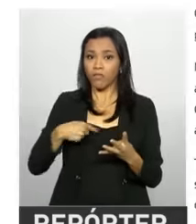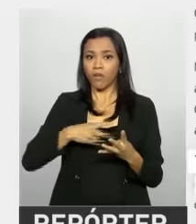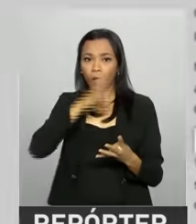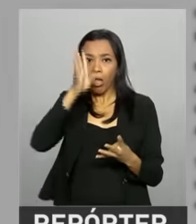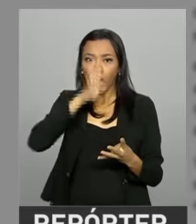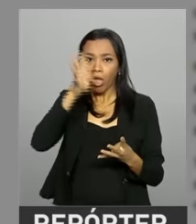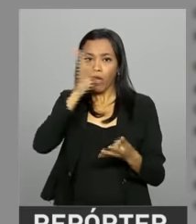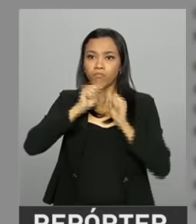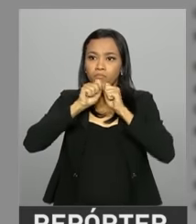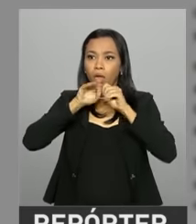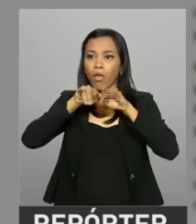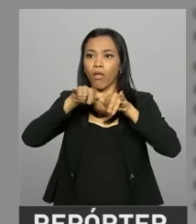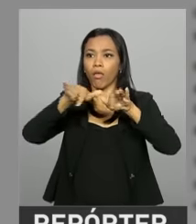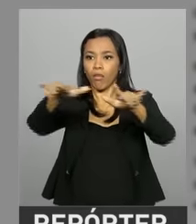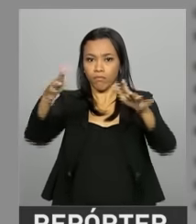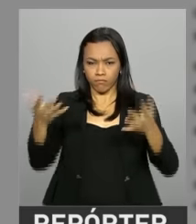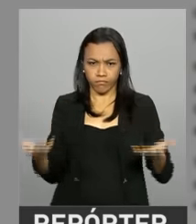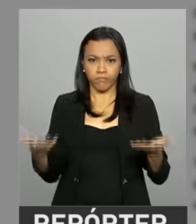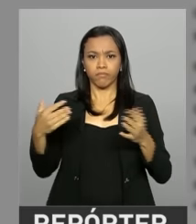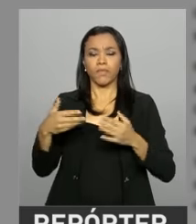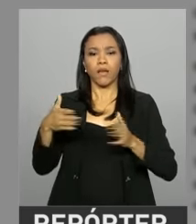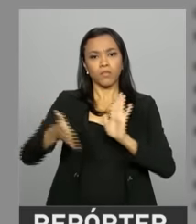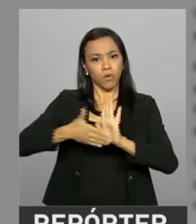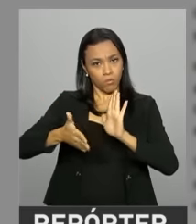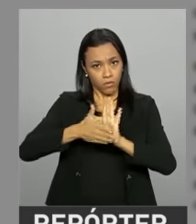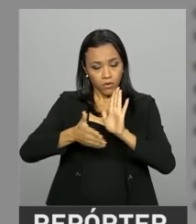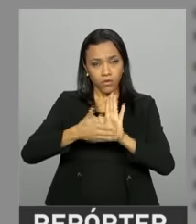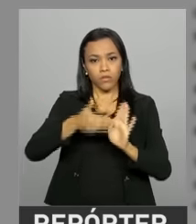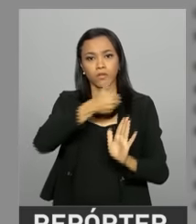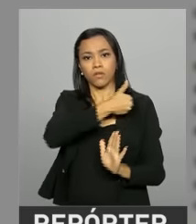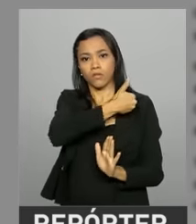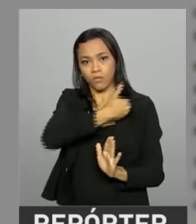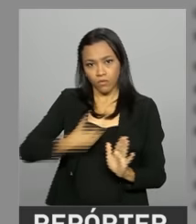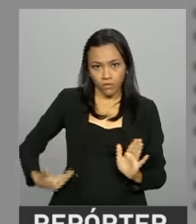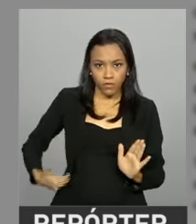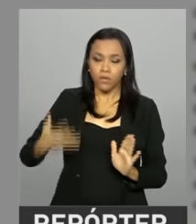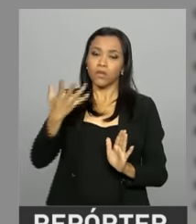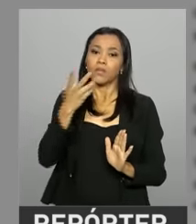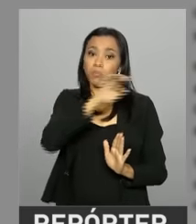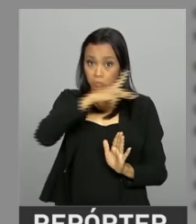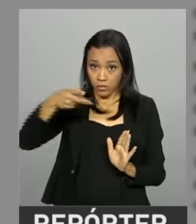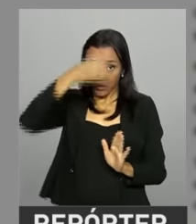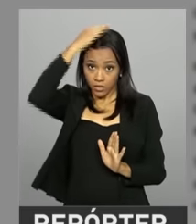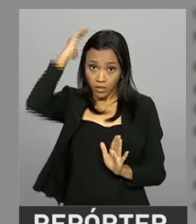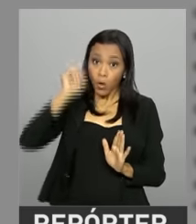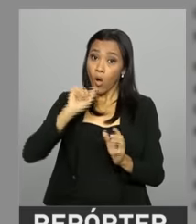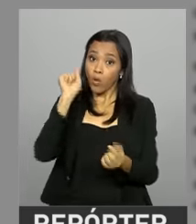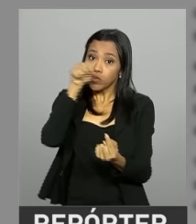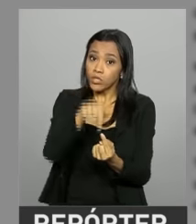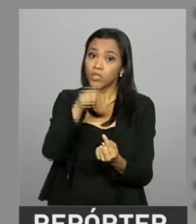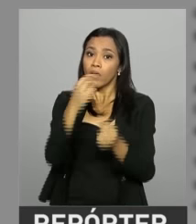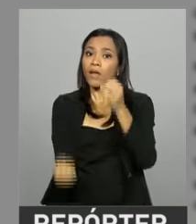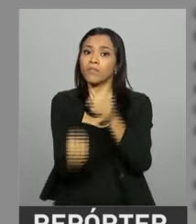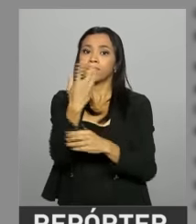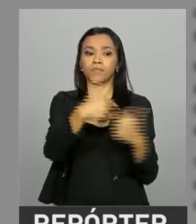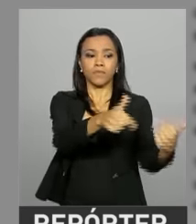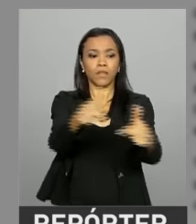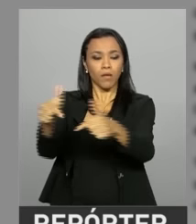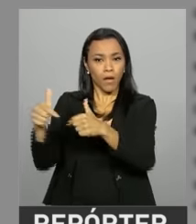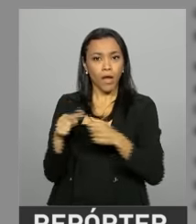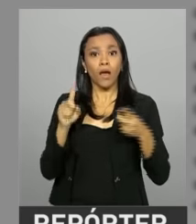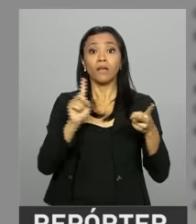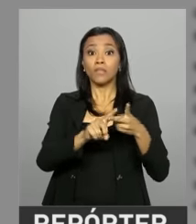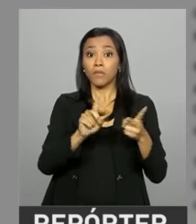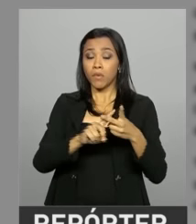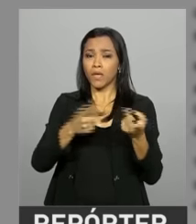irresponsável ao governo e que as propostas do presidente em exercício Michel Temer elas pretendem gerar Emes viabilizar o sistema